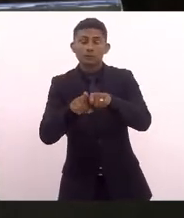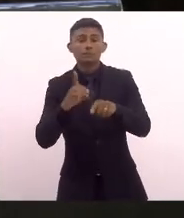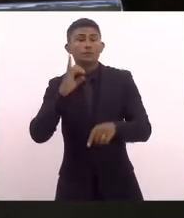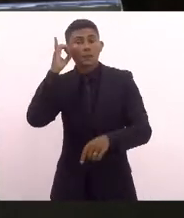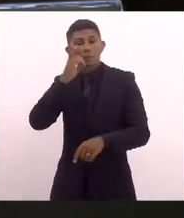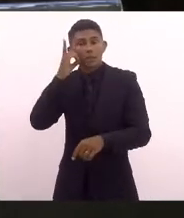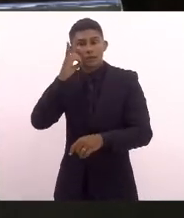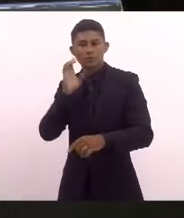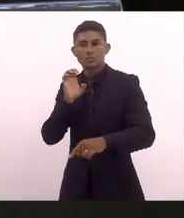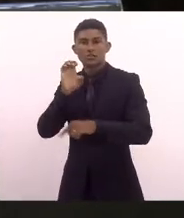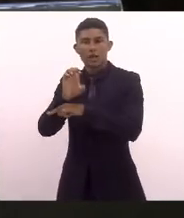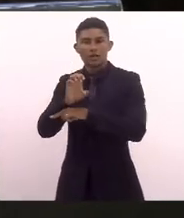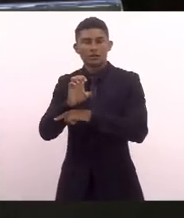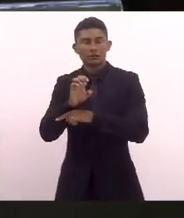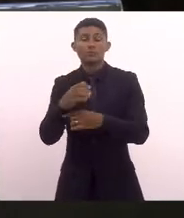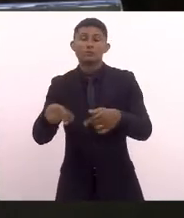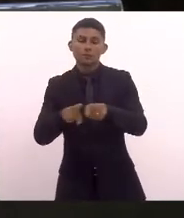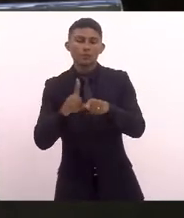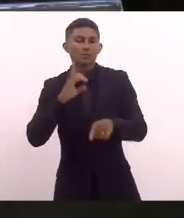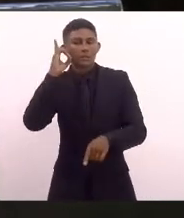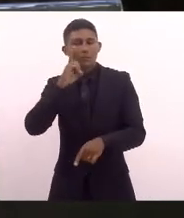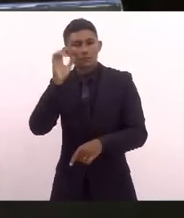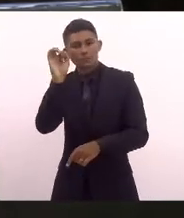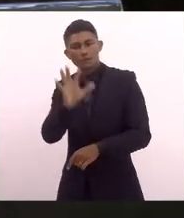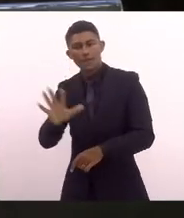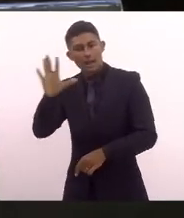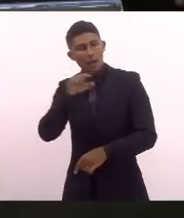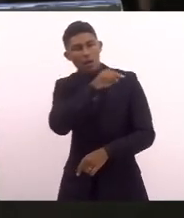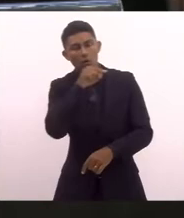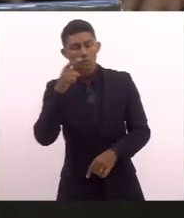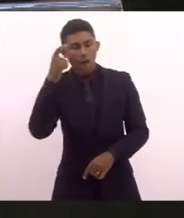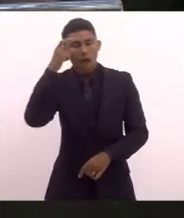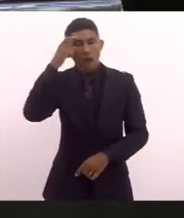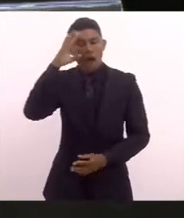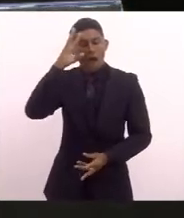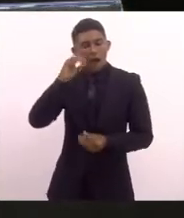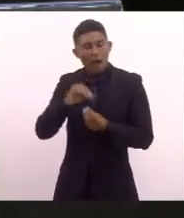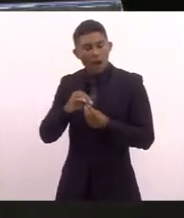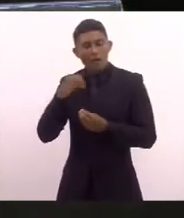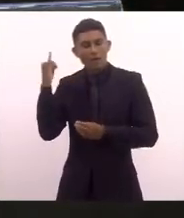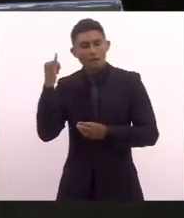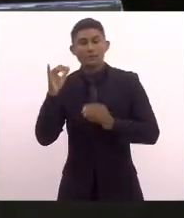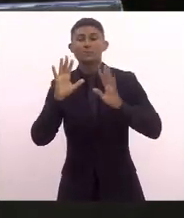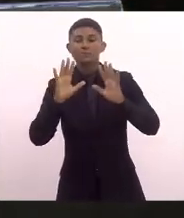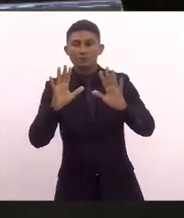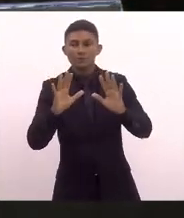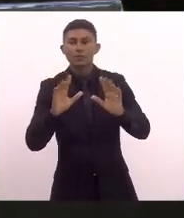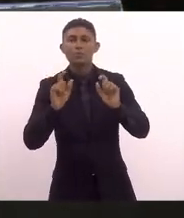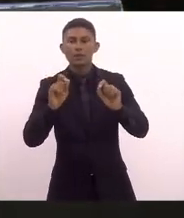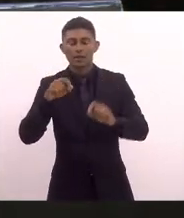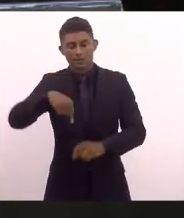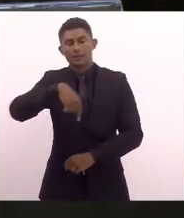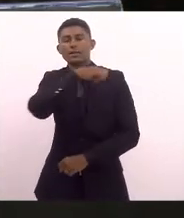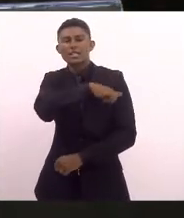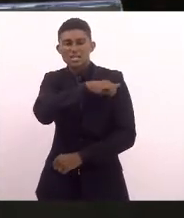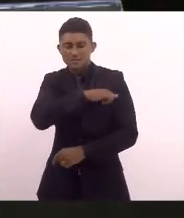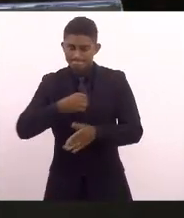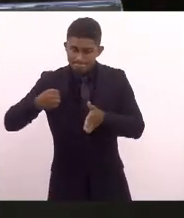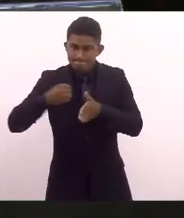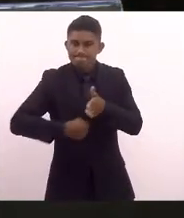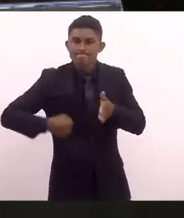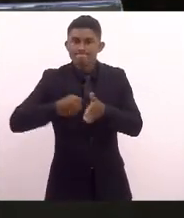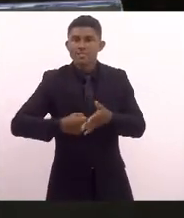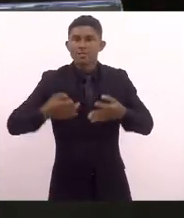com todas as suas, dos federais, foram convencidos. Mas, Rejane, isso tem nome e sobrenome. Isso sai do Rio de Janeiro, isso